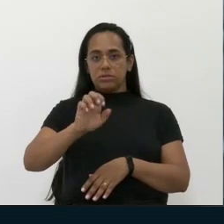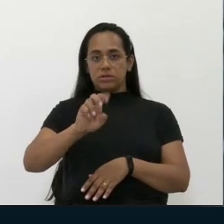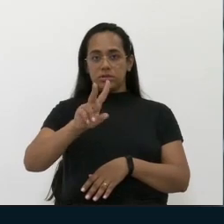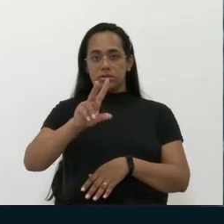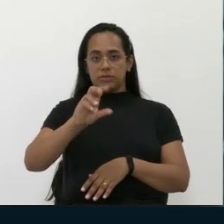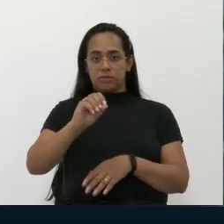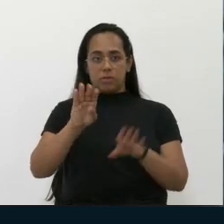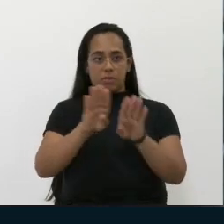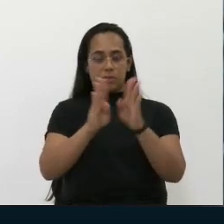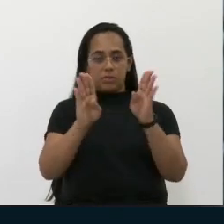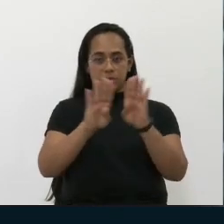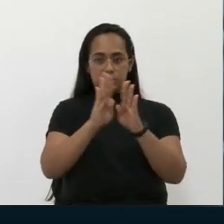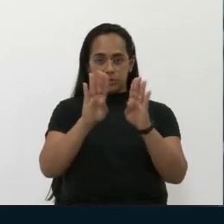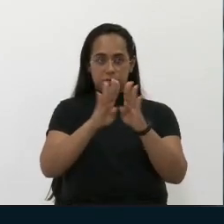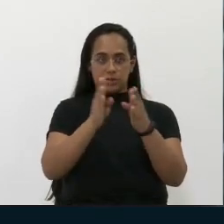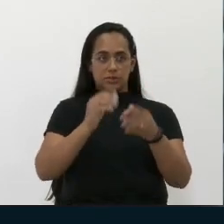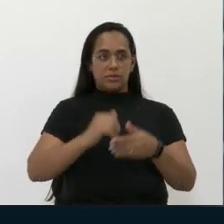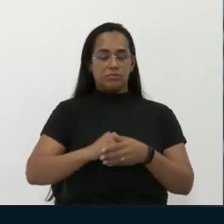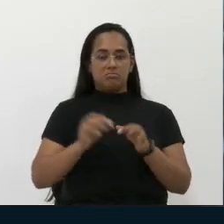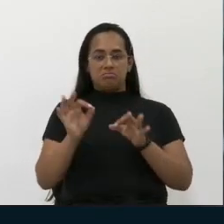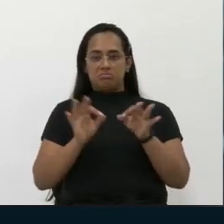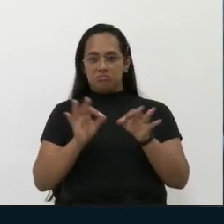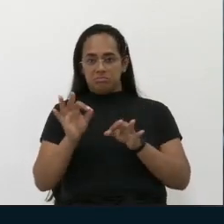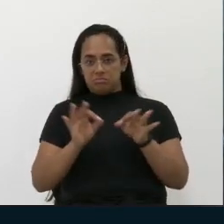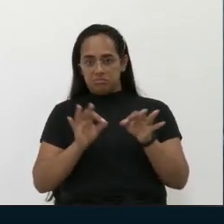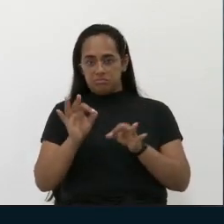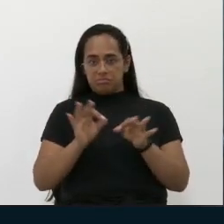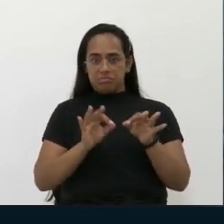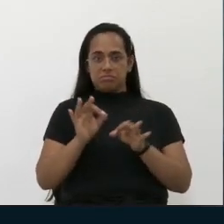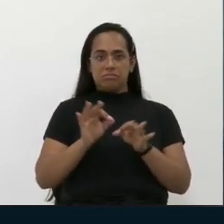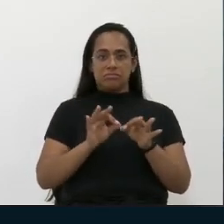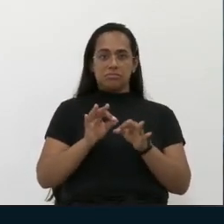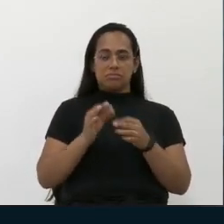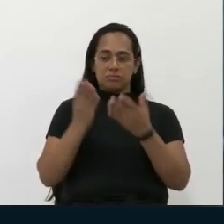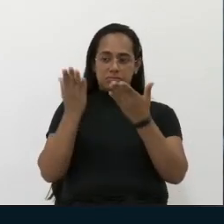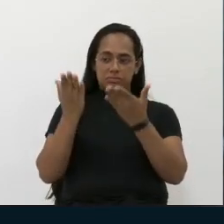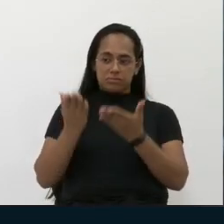federal Alencar, do PT, que articulou e vem falando, conversando com o presidente.